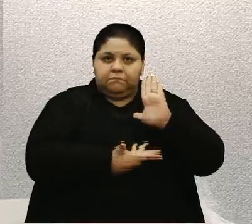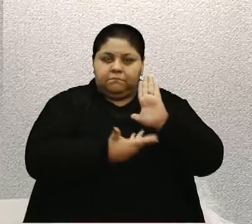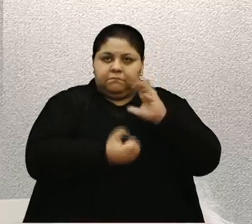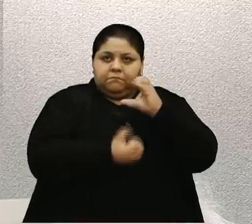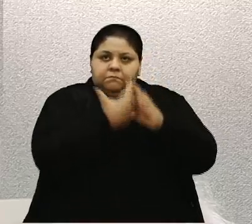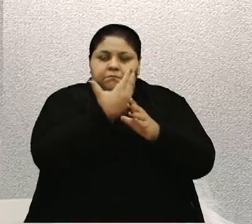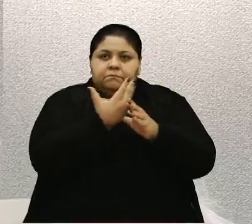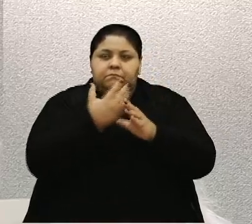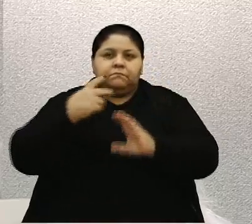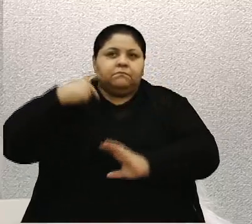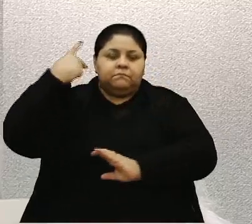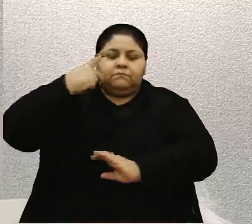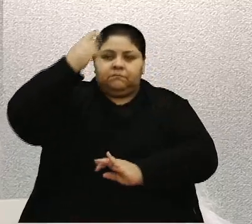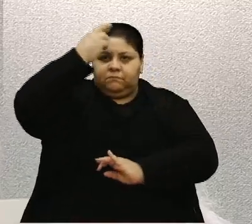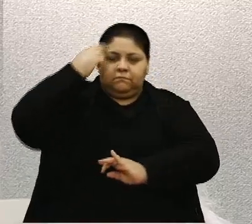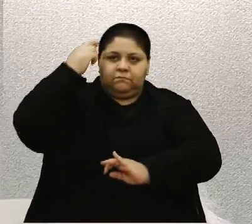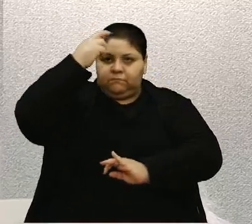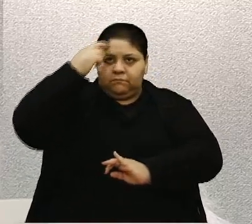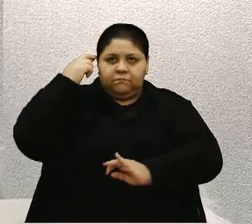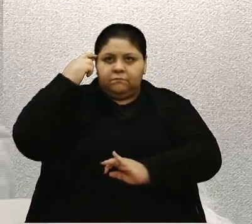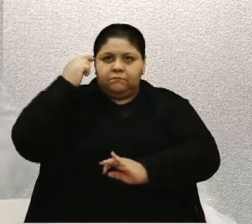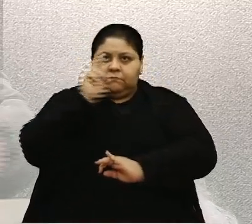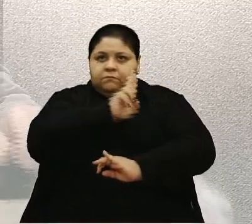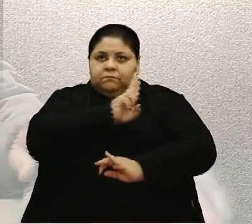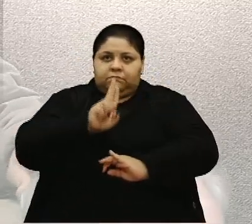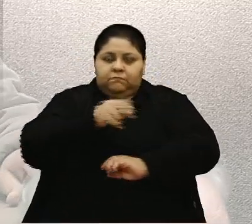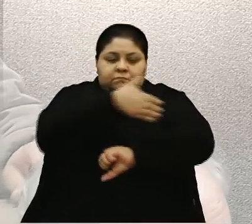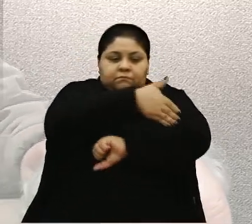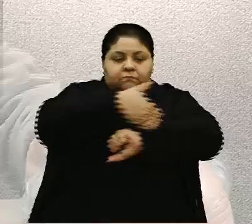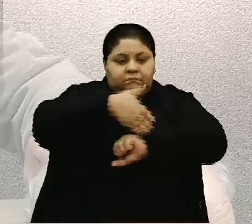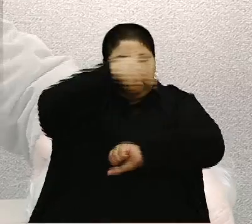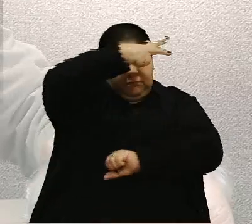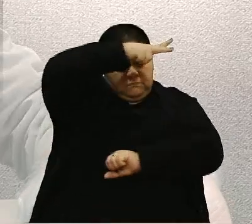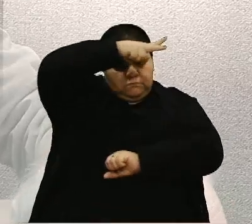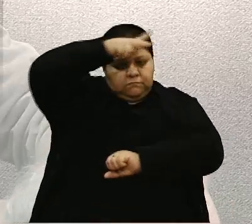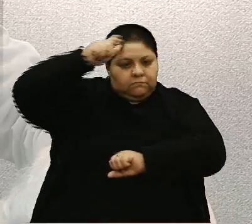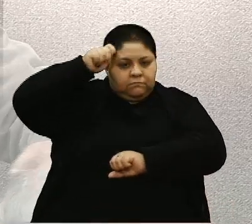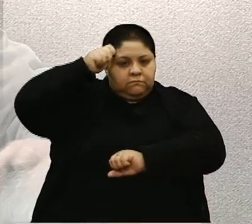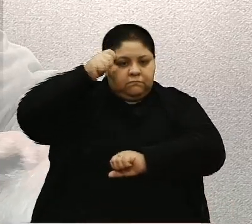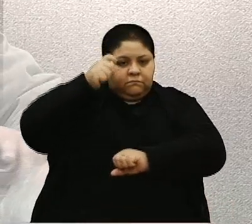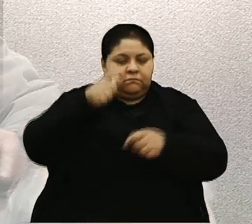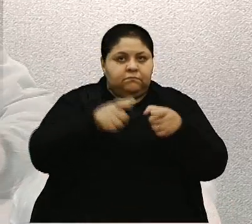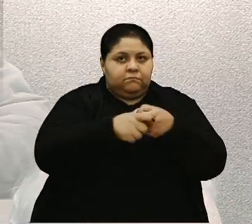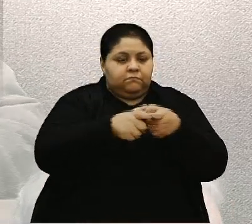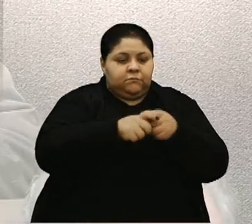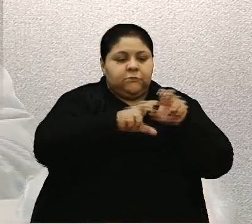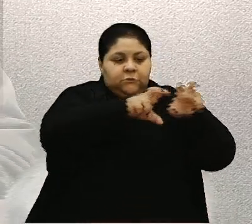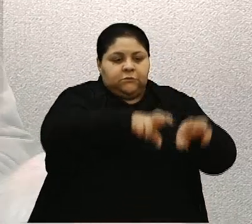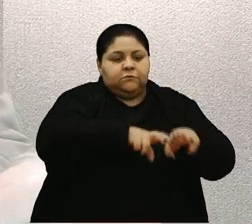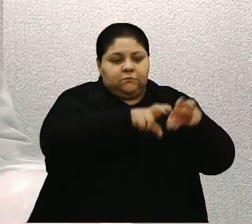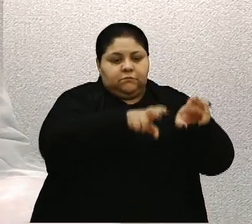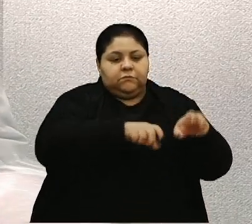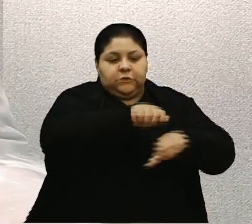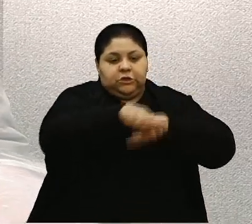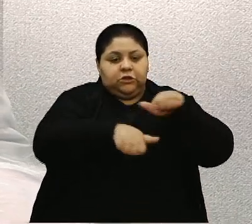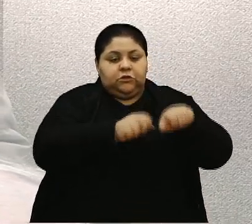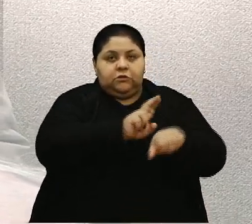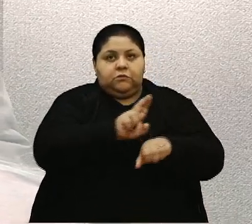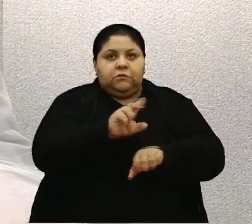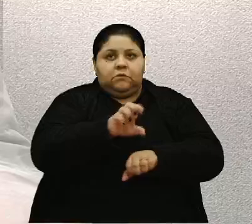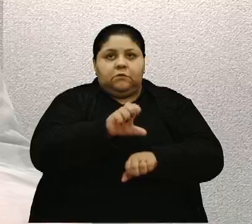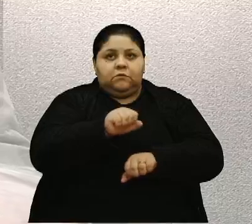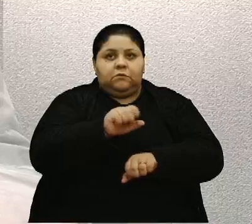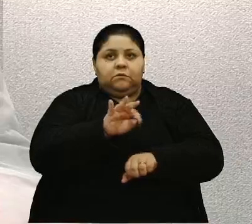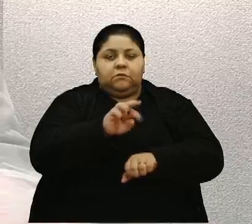autoria do vereador Rafael Bueno, que denomina via pública municipal no Distrito de Fazenda Souza, com o nome Estrada